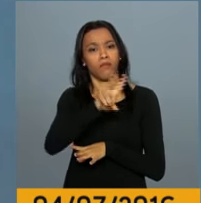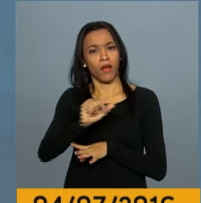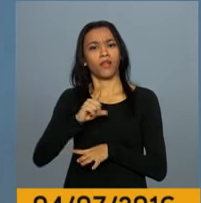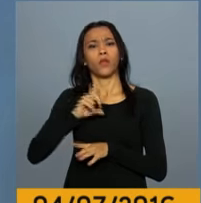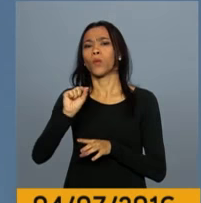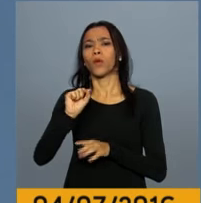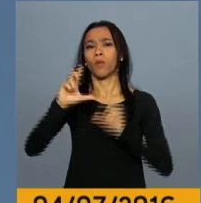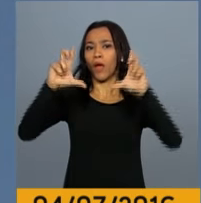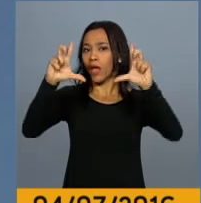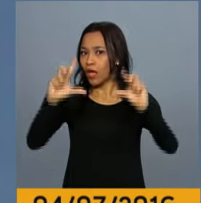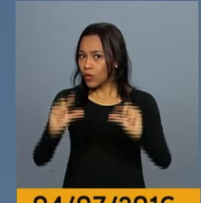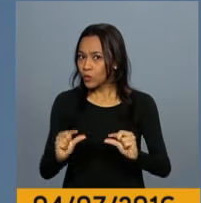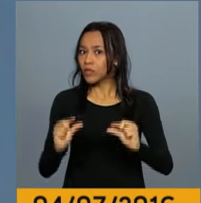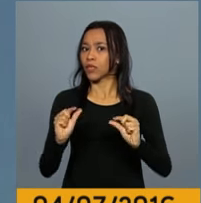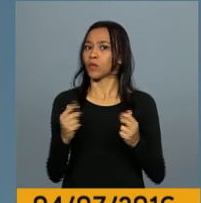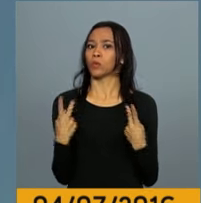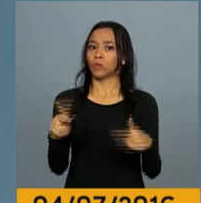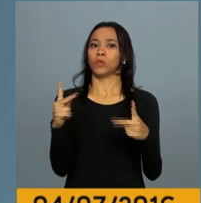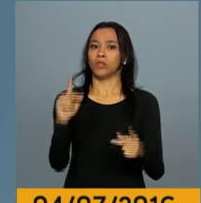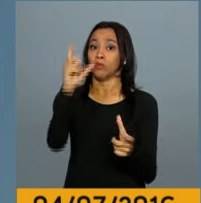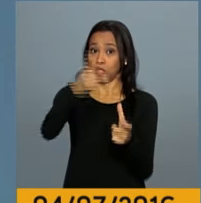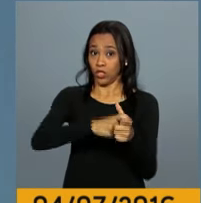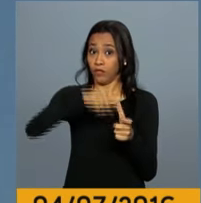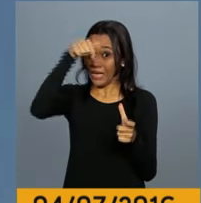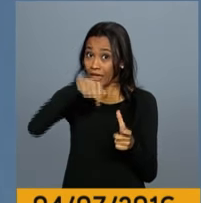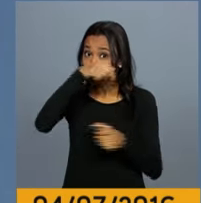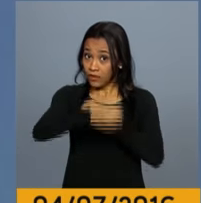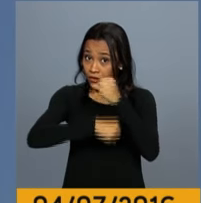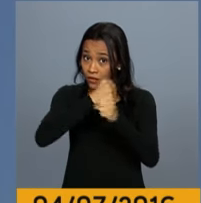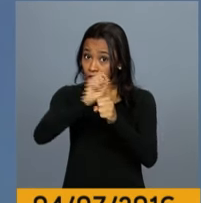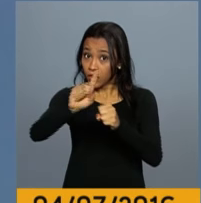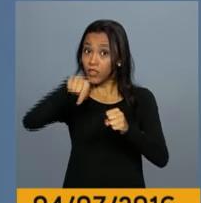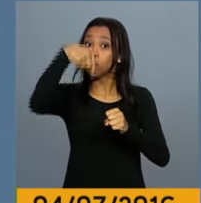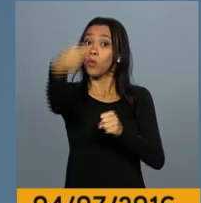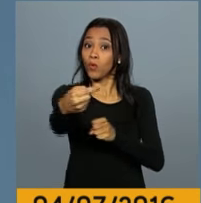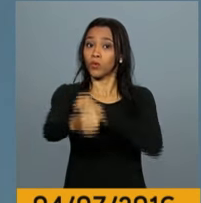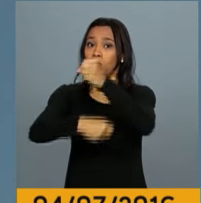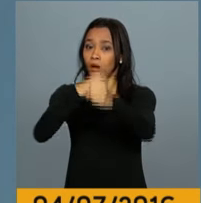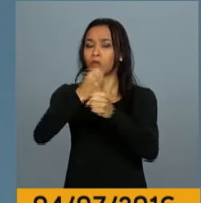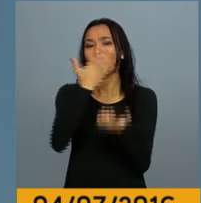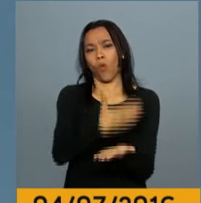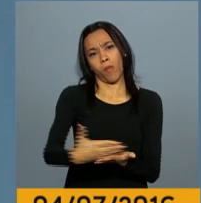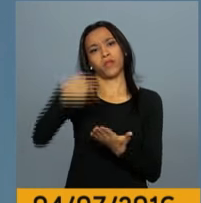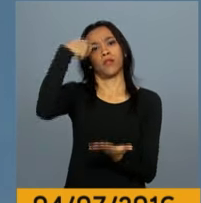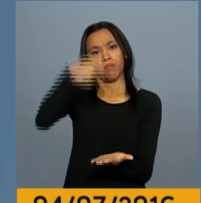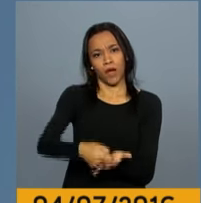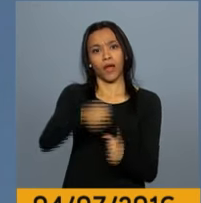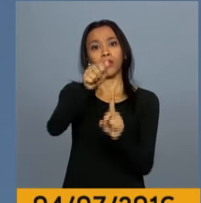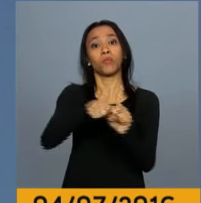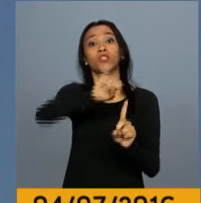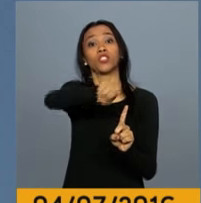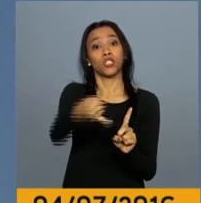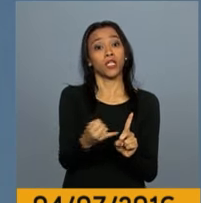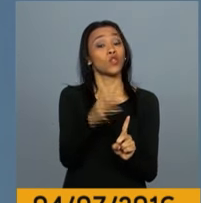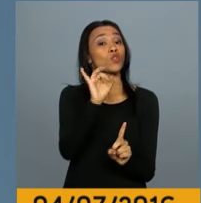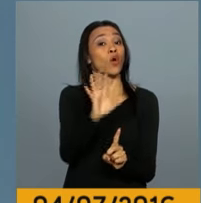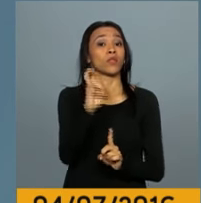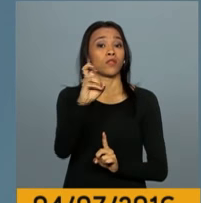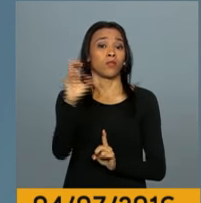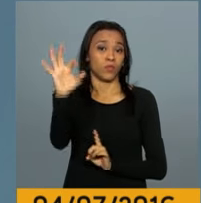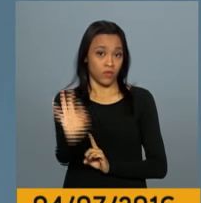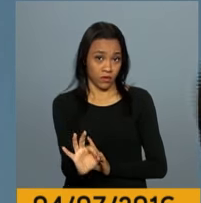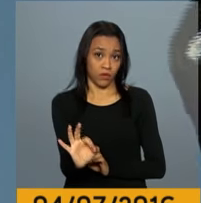redução no seu débito, neste ano, e no ano que vem, começam a pagar, a partir de janeiro, apenas